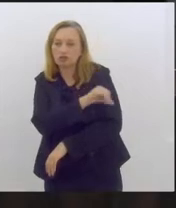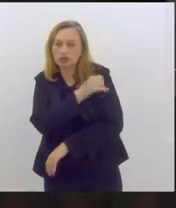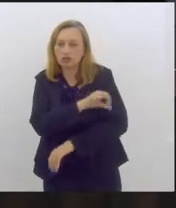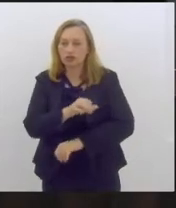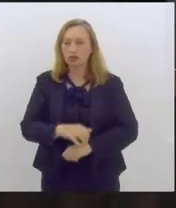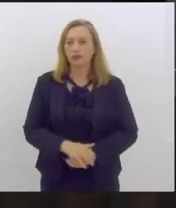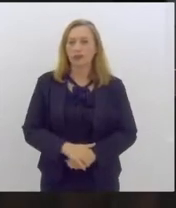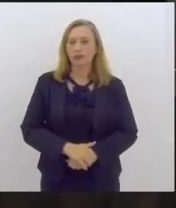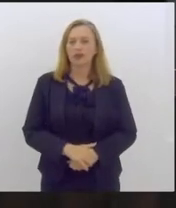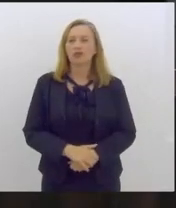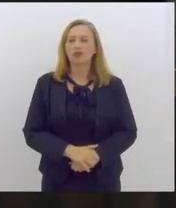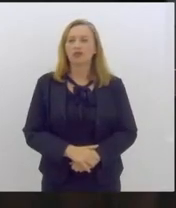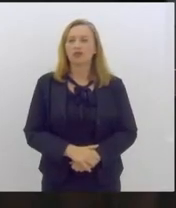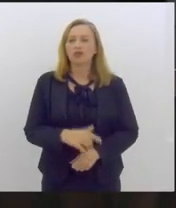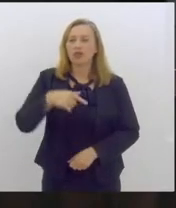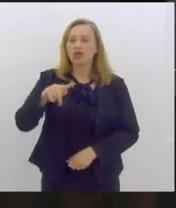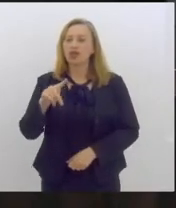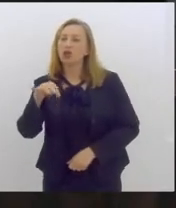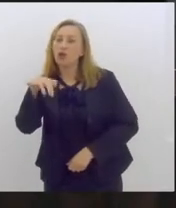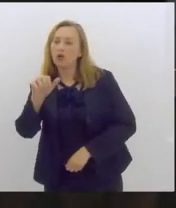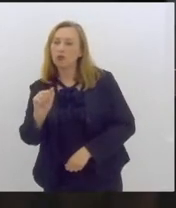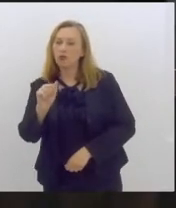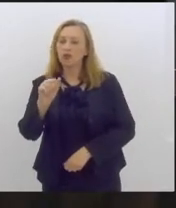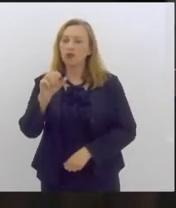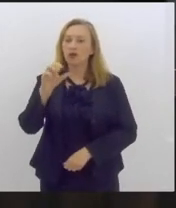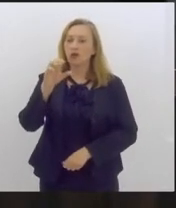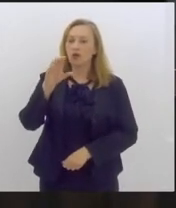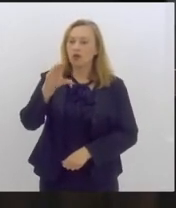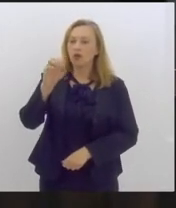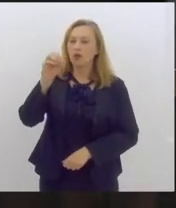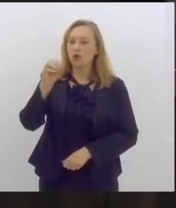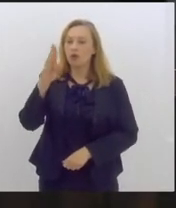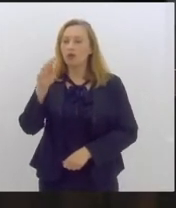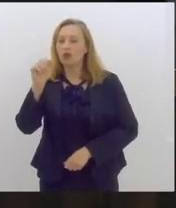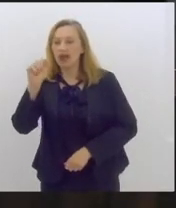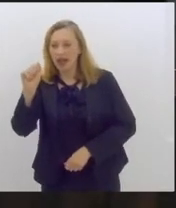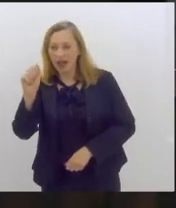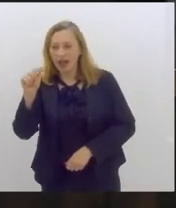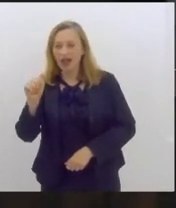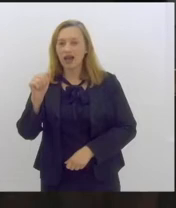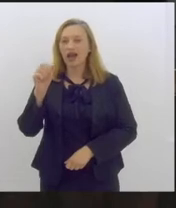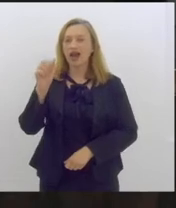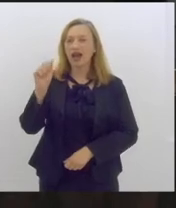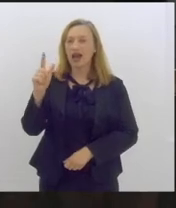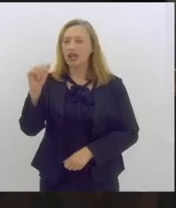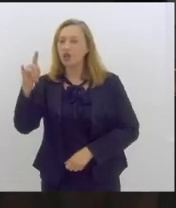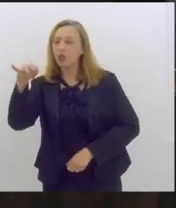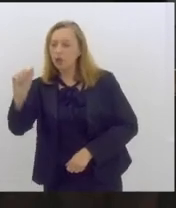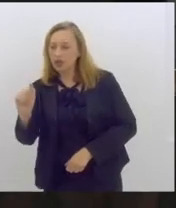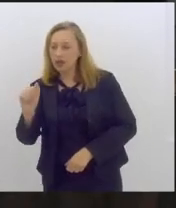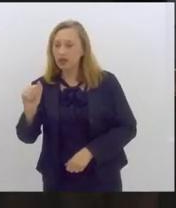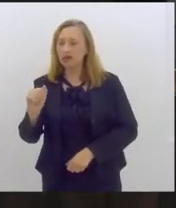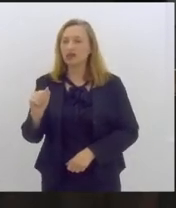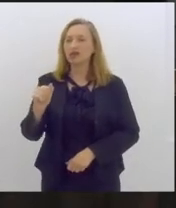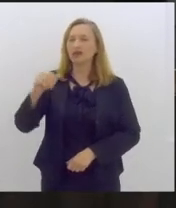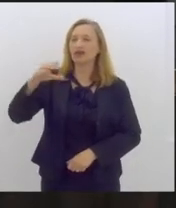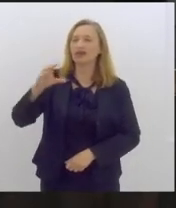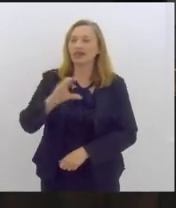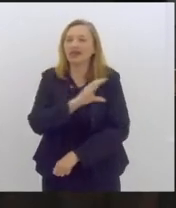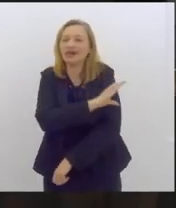um dos quilombos Cambucá Aleluia e batatal localizado no Novo Horizonte Campos de